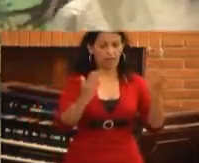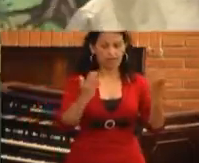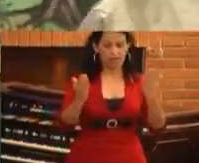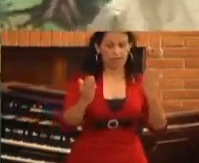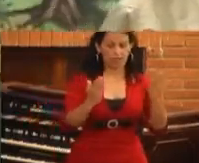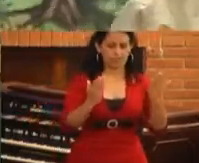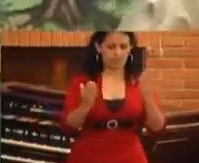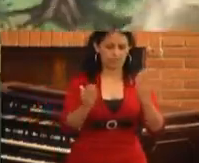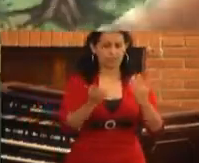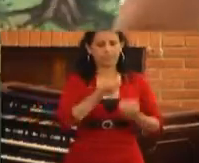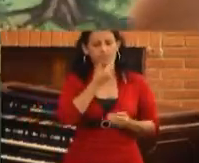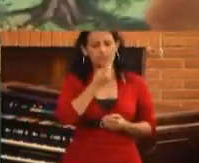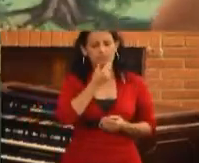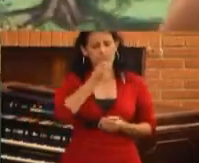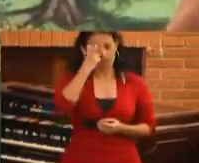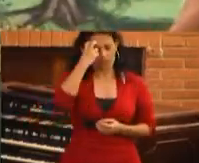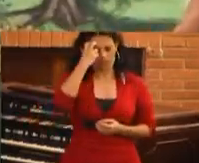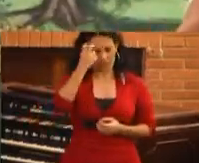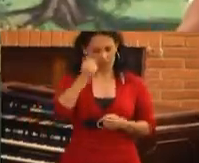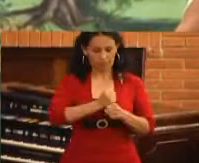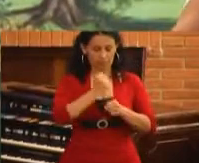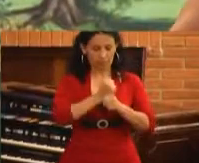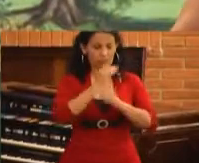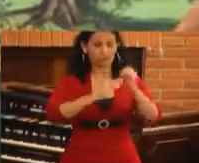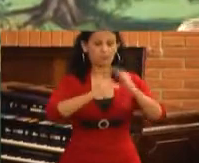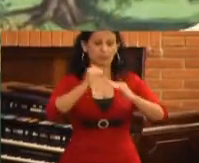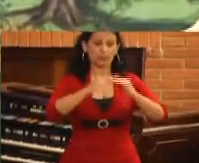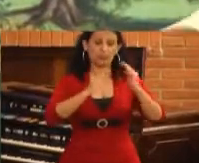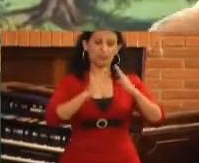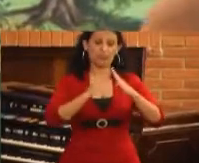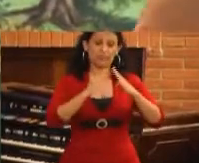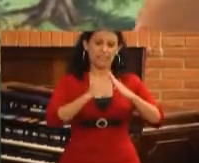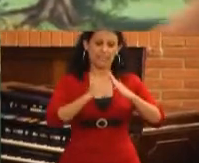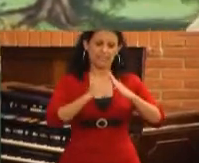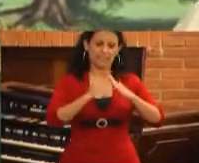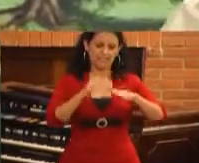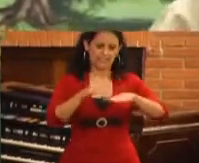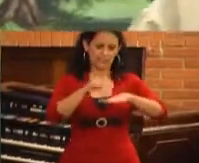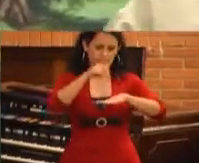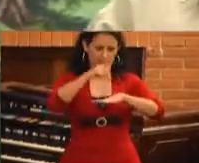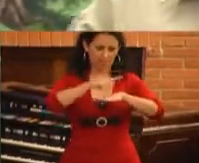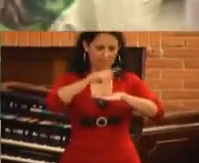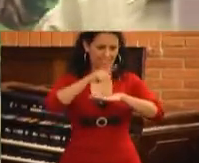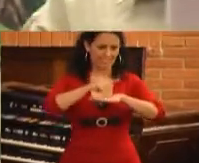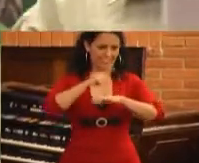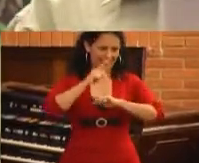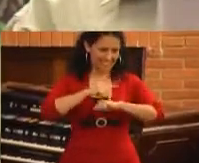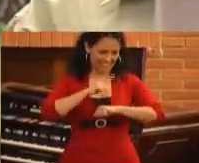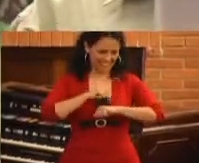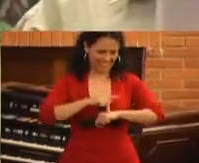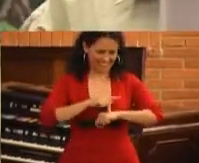sábio que edificou a sua casa sobre a rocha.